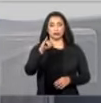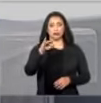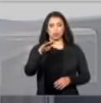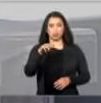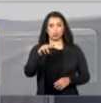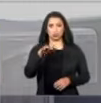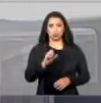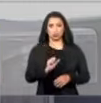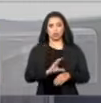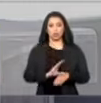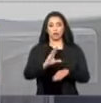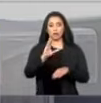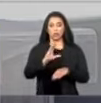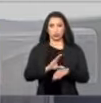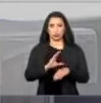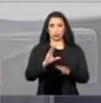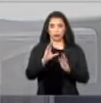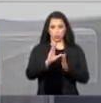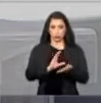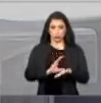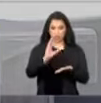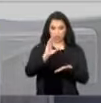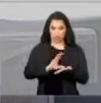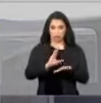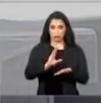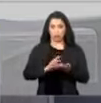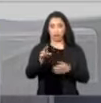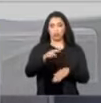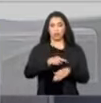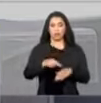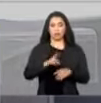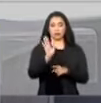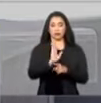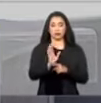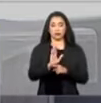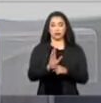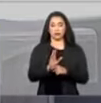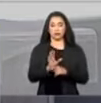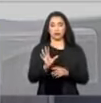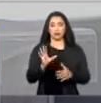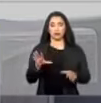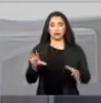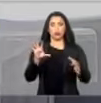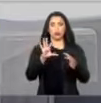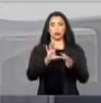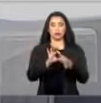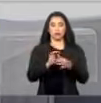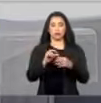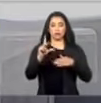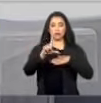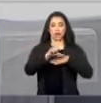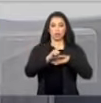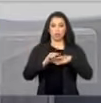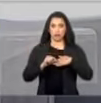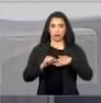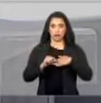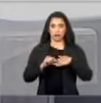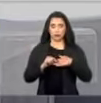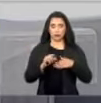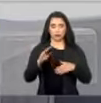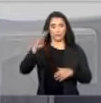Cinema, um órgão colegiado, formulador, vinculado à Casa Civil, o cérebro do sistema, sendo a